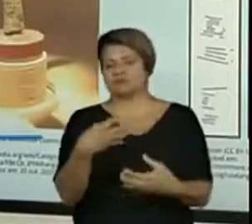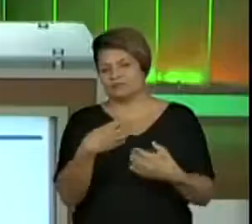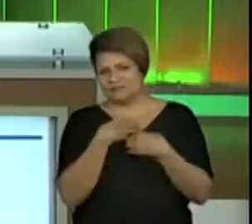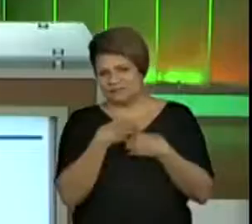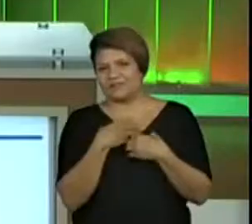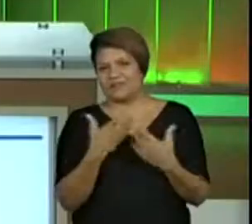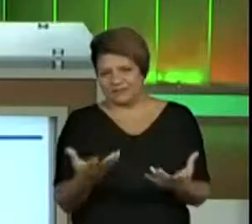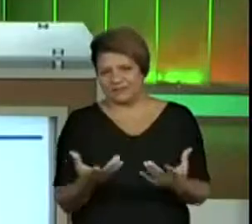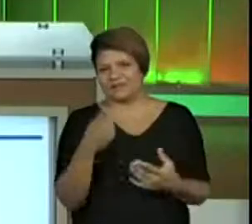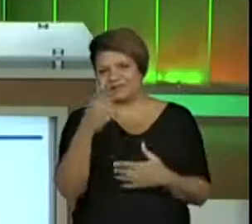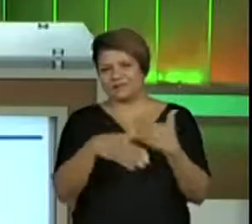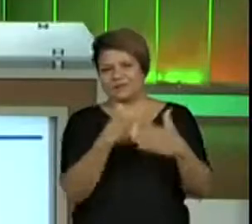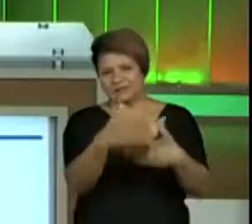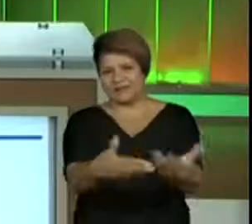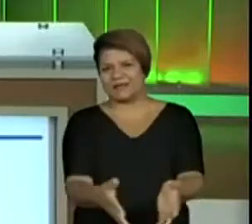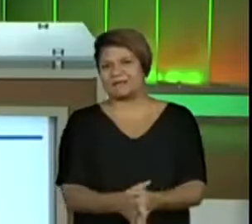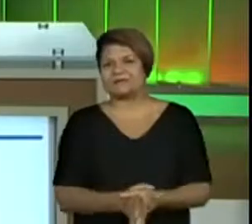processo.